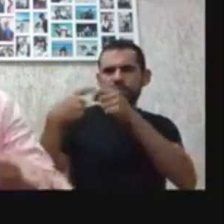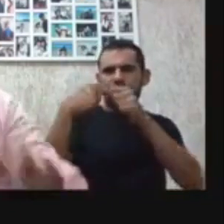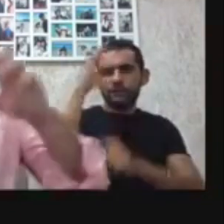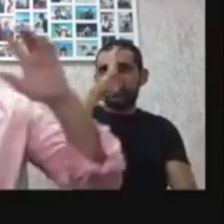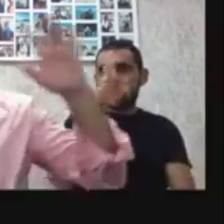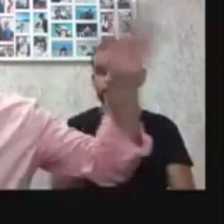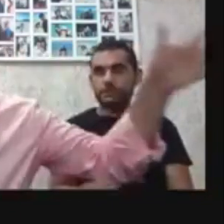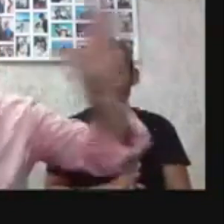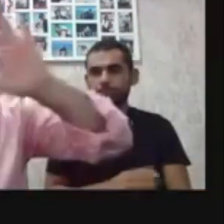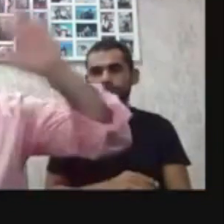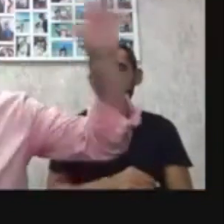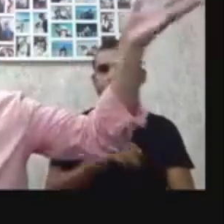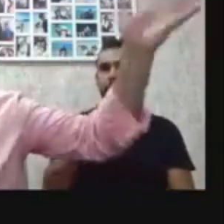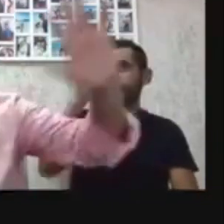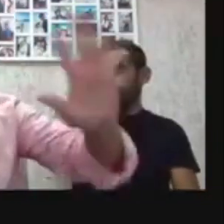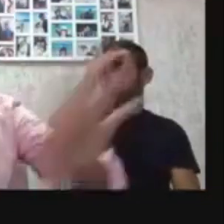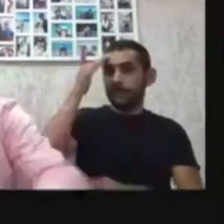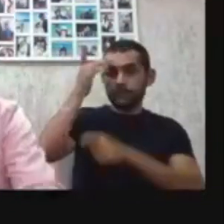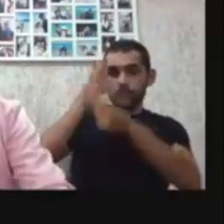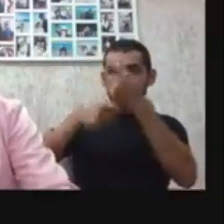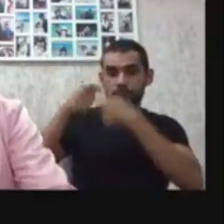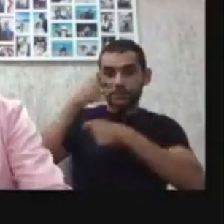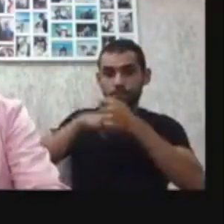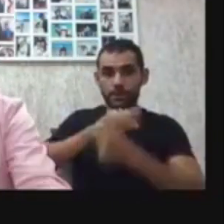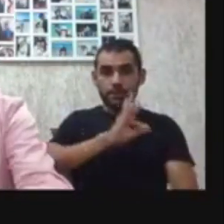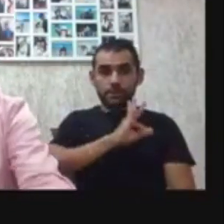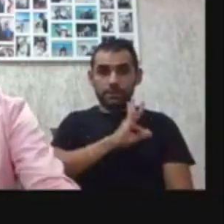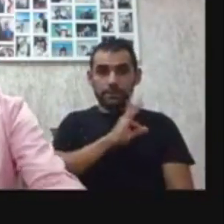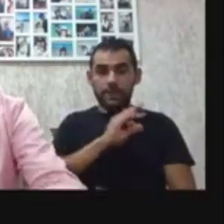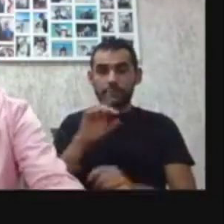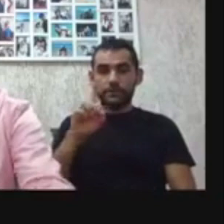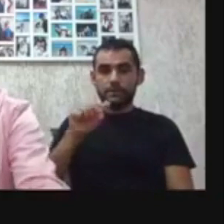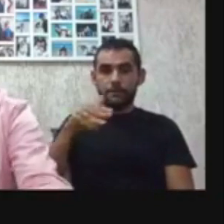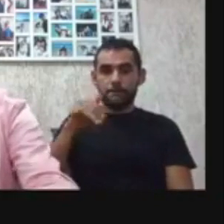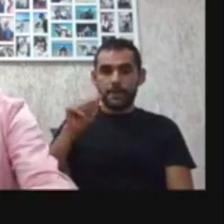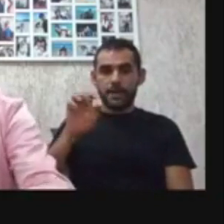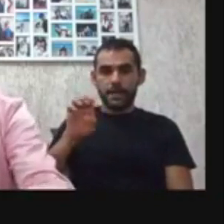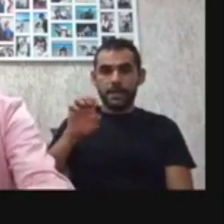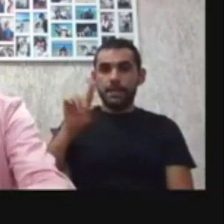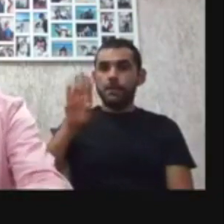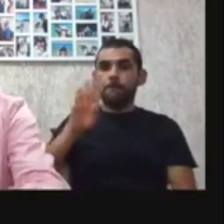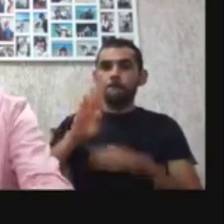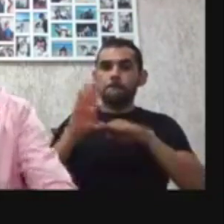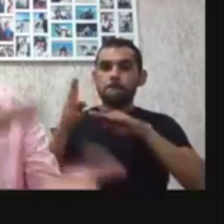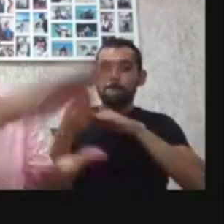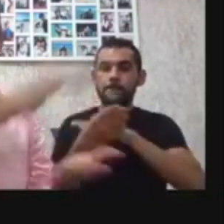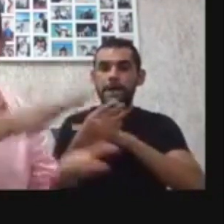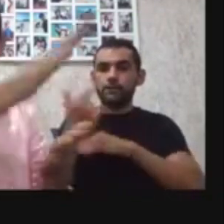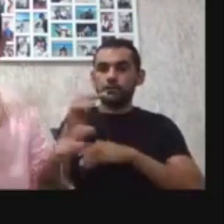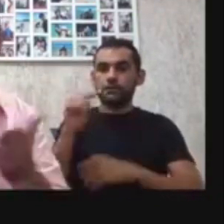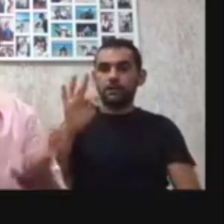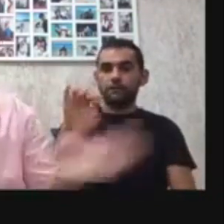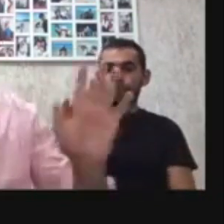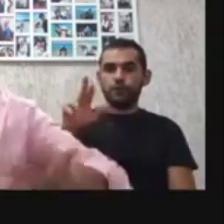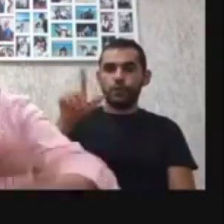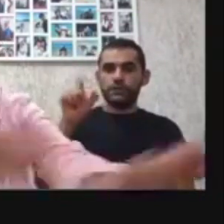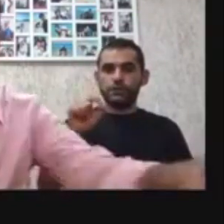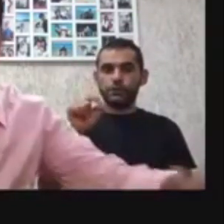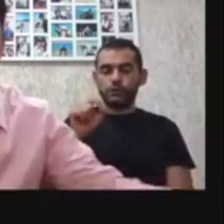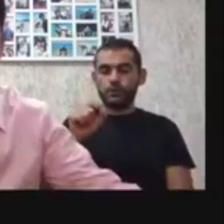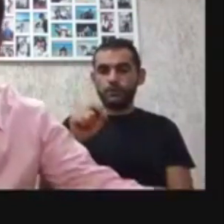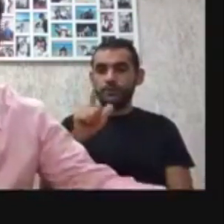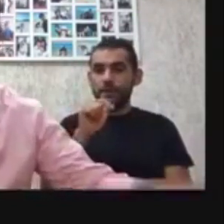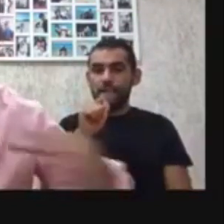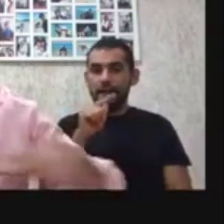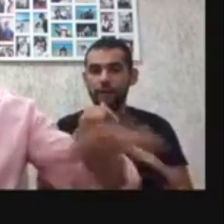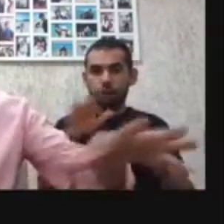que a pessoa lá do administrativo técnico, lá do Damai, ela consegue ver que no seu bairro não está tendo fluxo. Então quer dizer que as